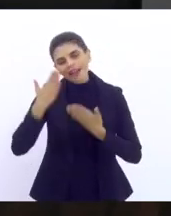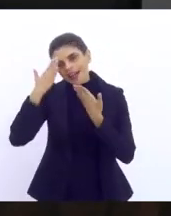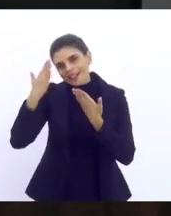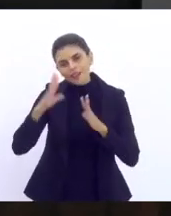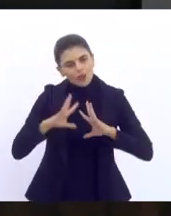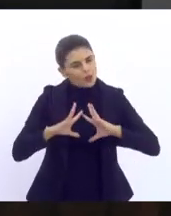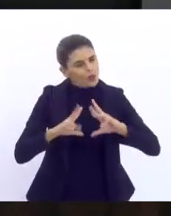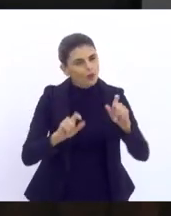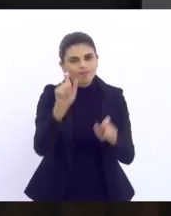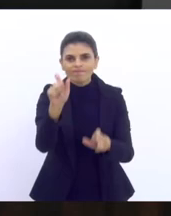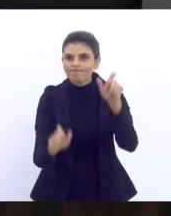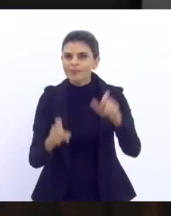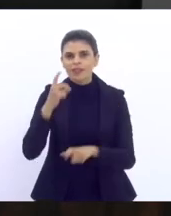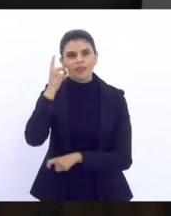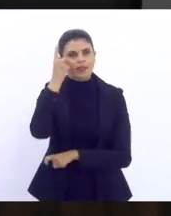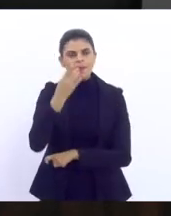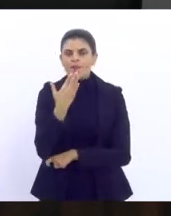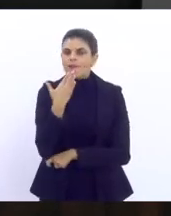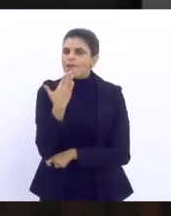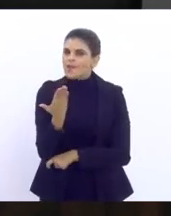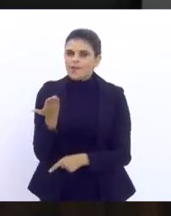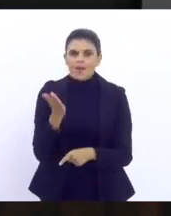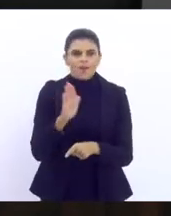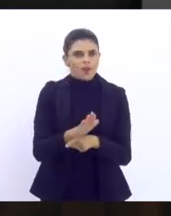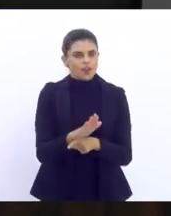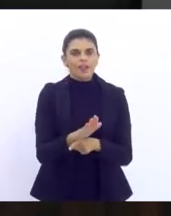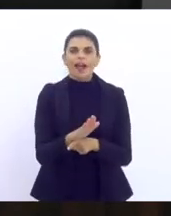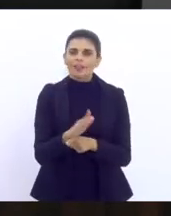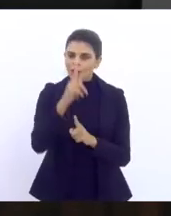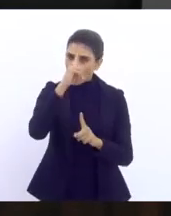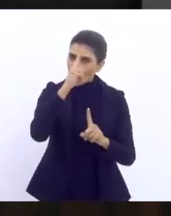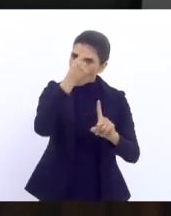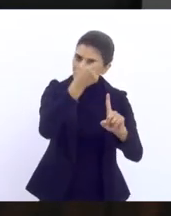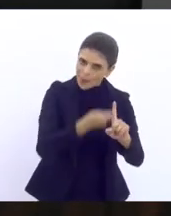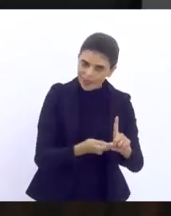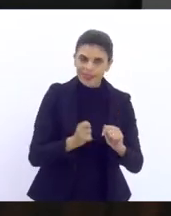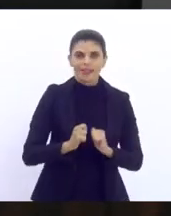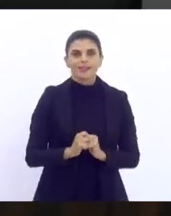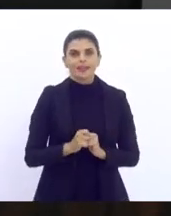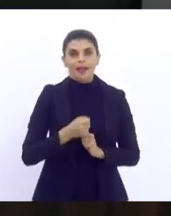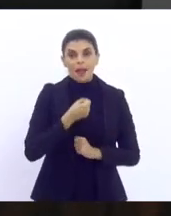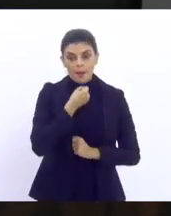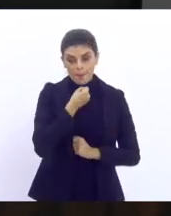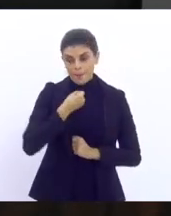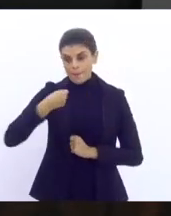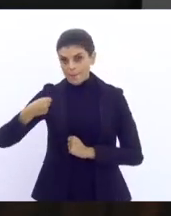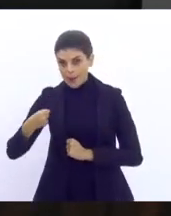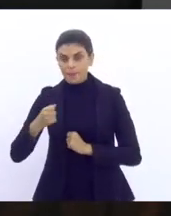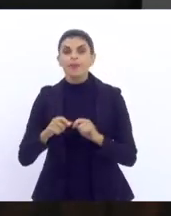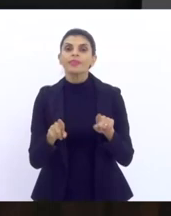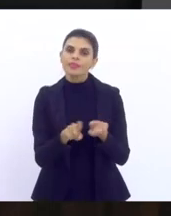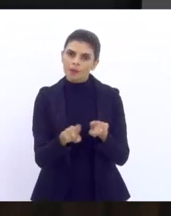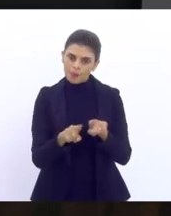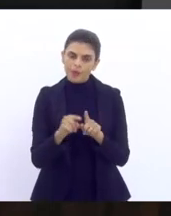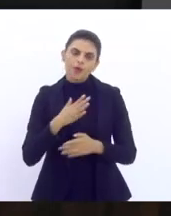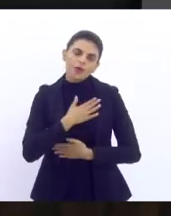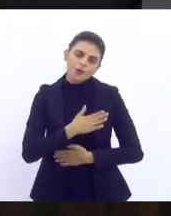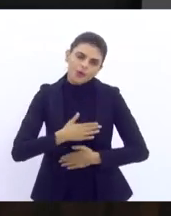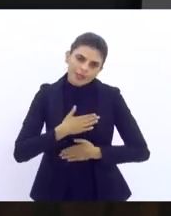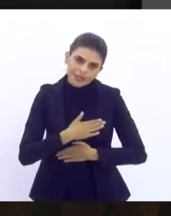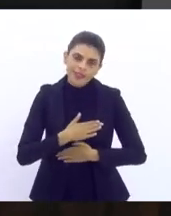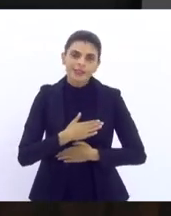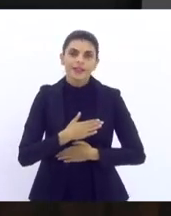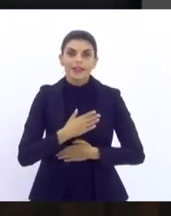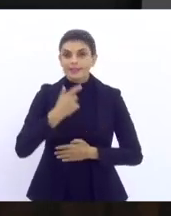deputados que se mostraram favoráveis à entrega desta homenagem. Antes de passar a palavra, queria dizer que, quando